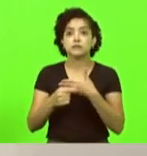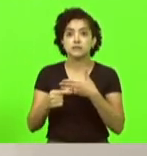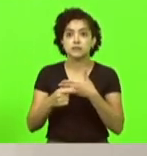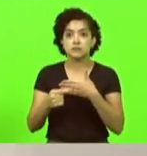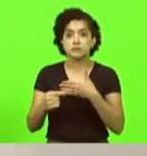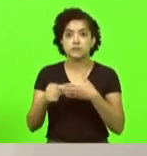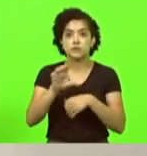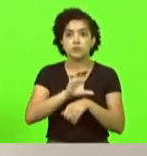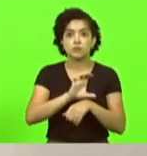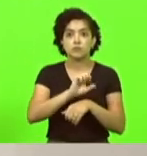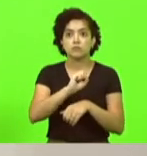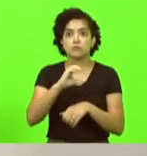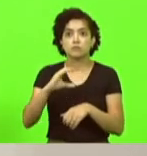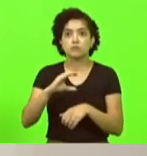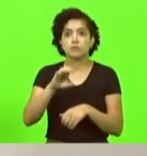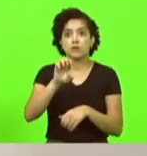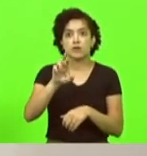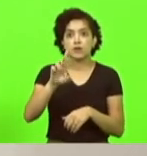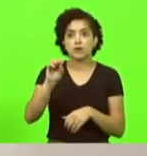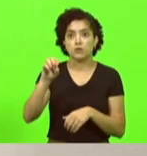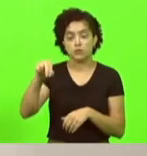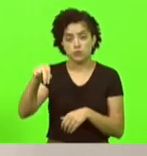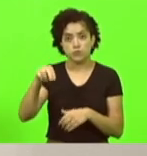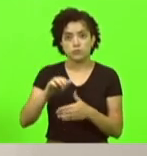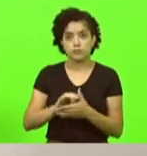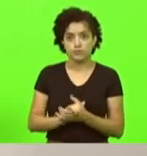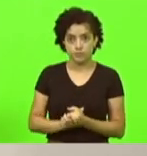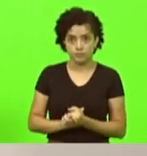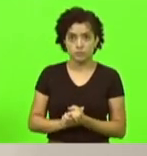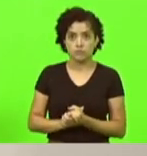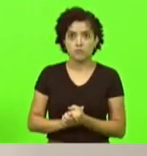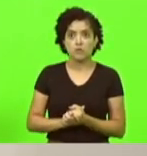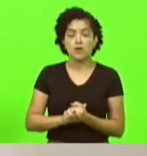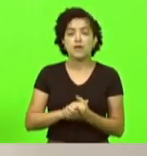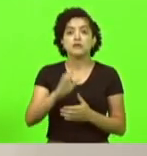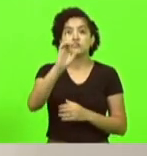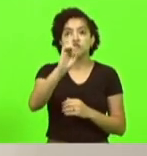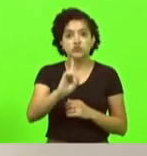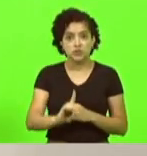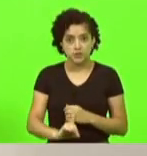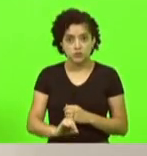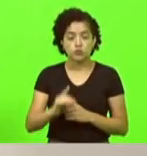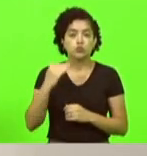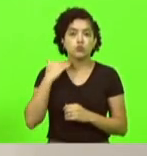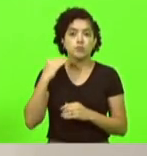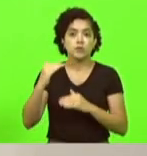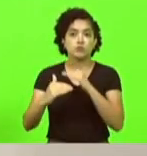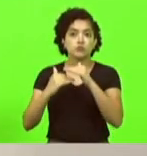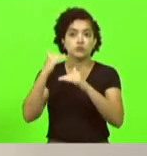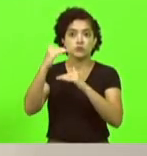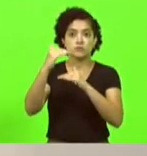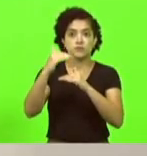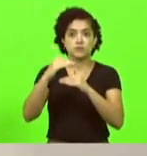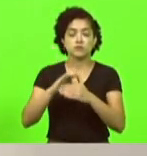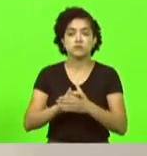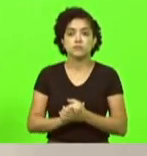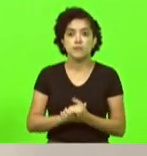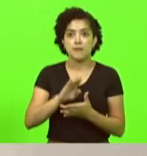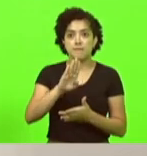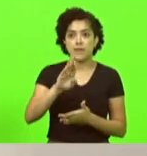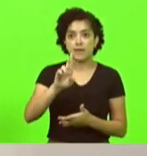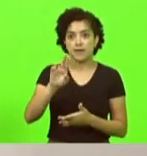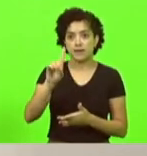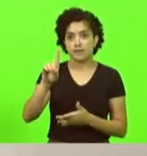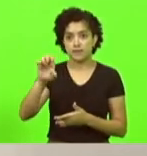Catarina eram jordanny o Excelentíssimo Senhor diretor do Banco Regional de desenvolvimento do Extremo Sul brde